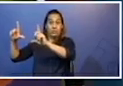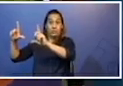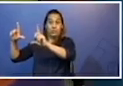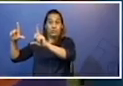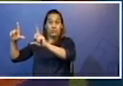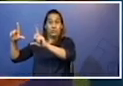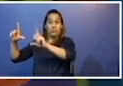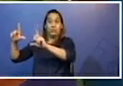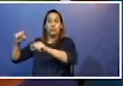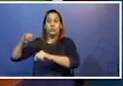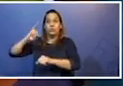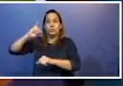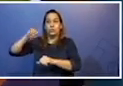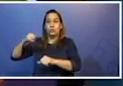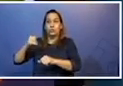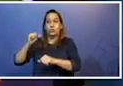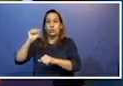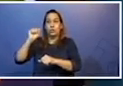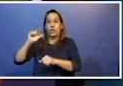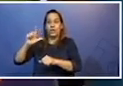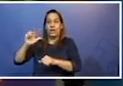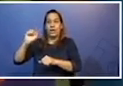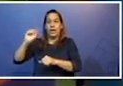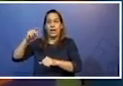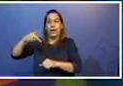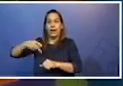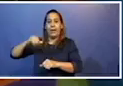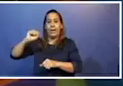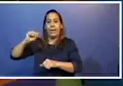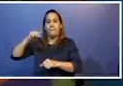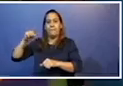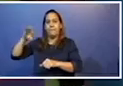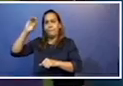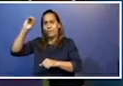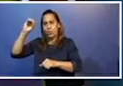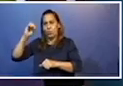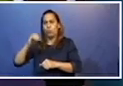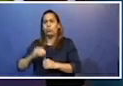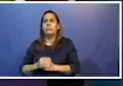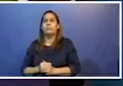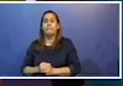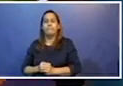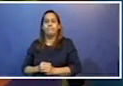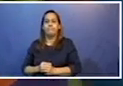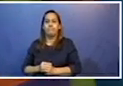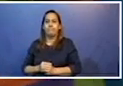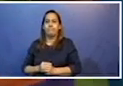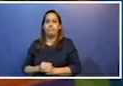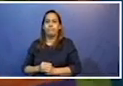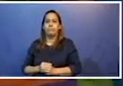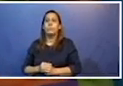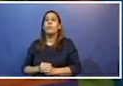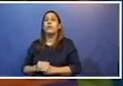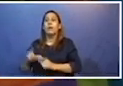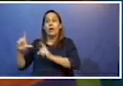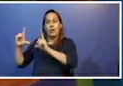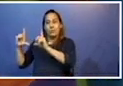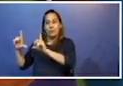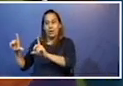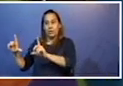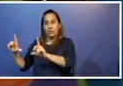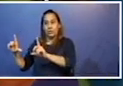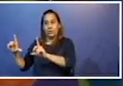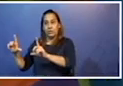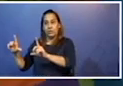Nacional do Jalapão, lá em Tocantins. E olha que imagem bonita aqui do rio. Logo embaixo